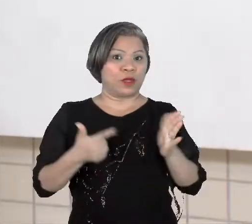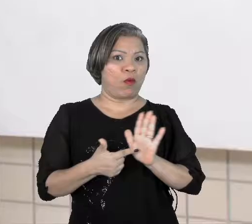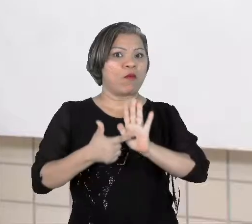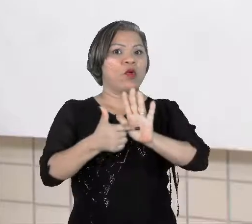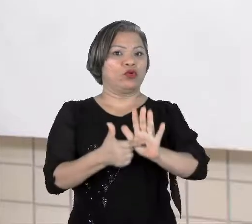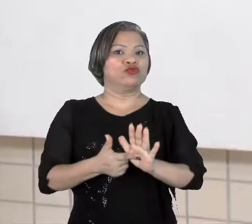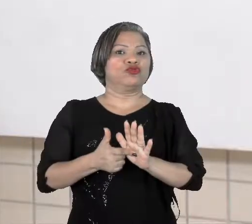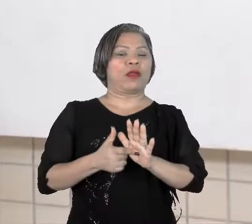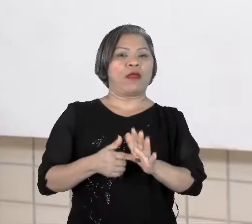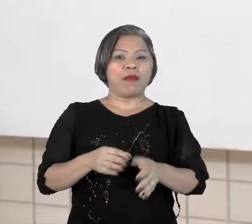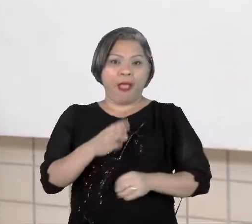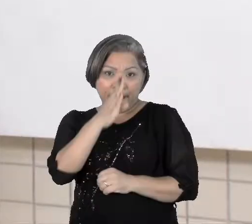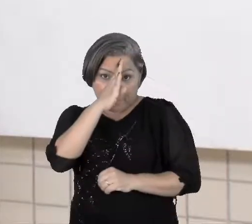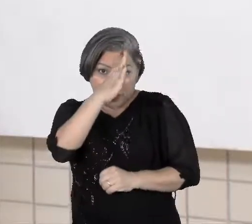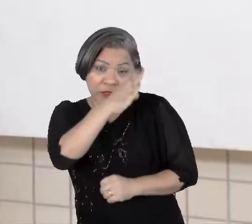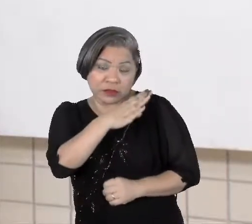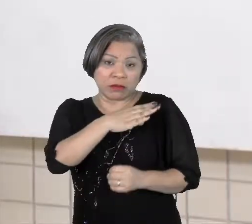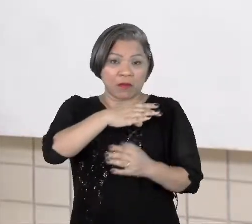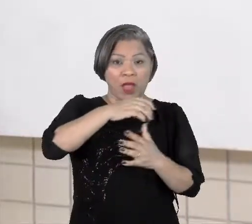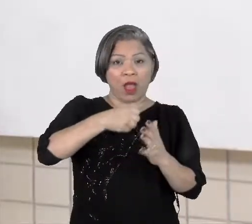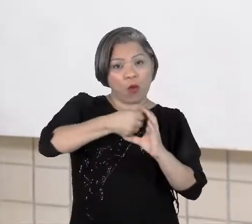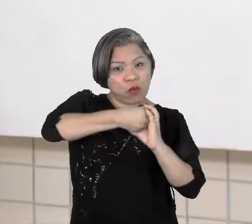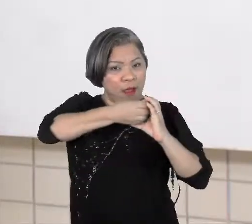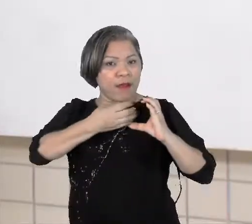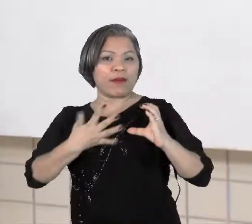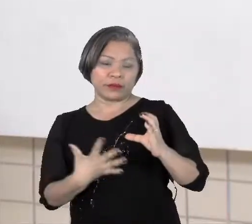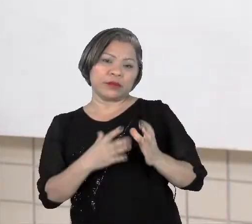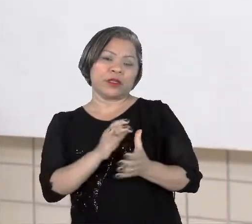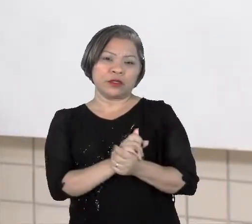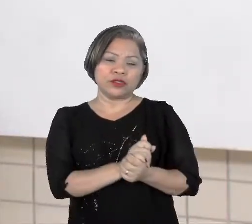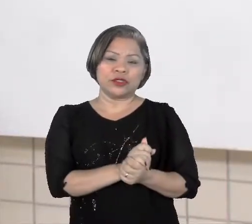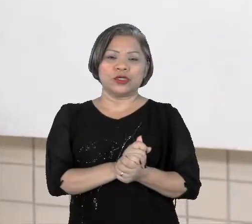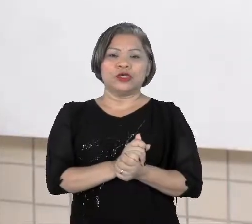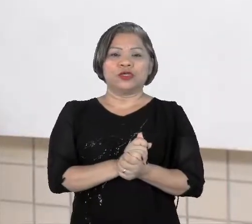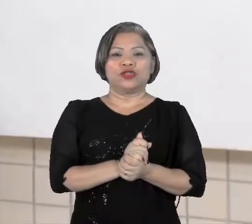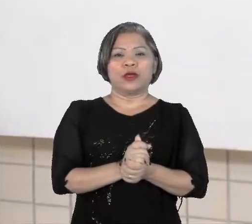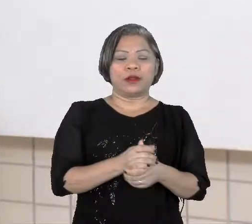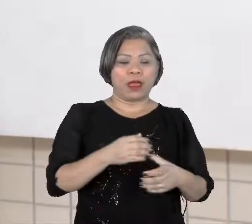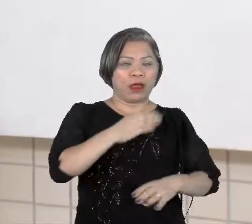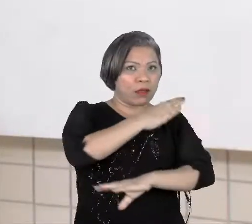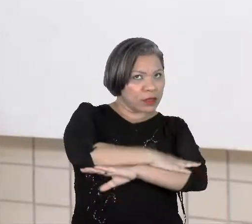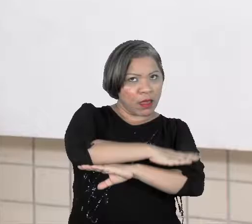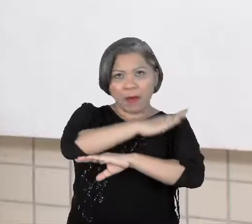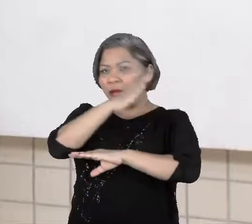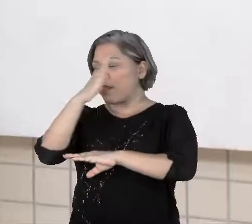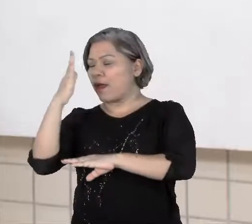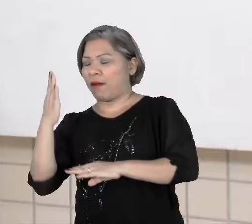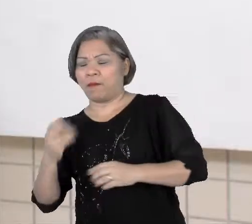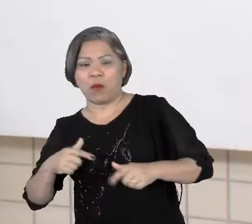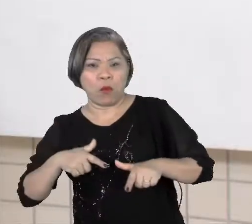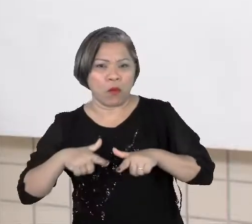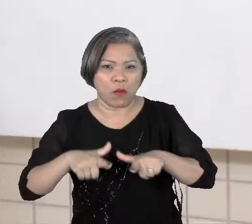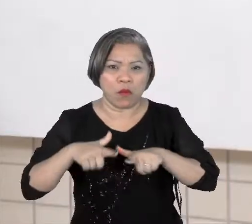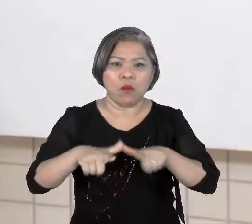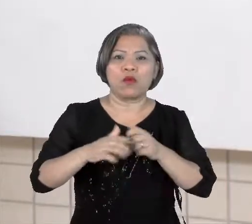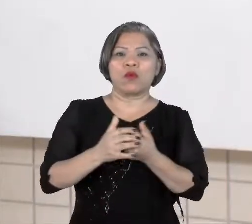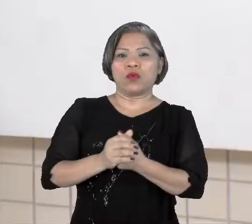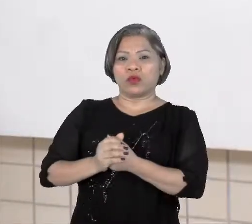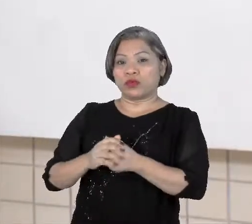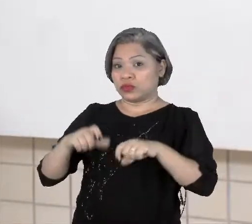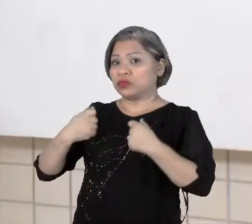escravo contemporâneo, o trabalho forçado, jornadas exaustivas do trabalho, servidão por dívida e também